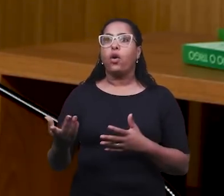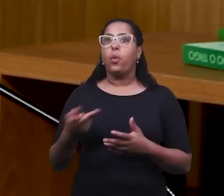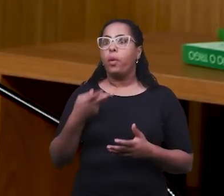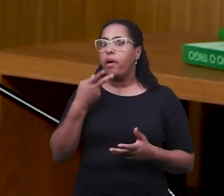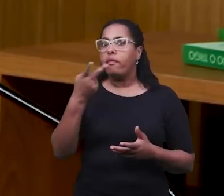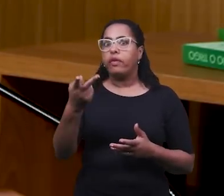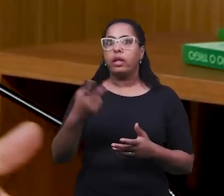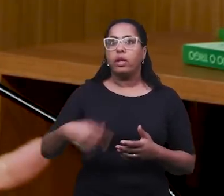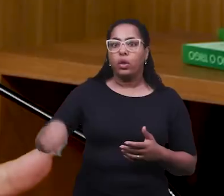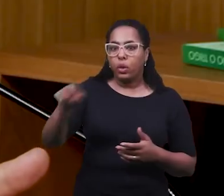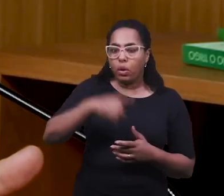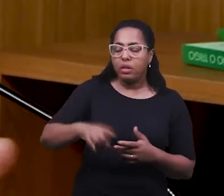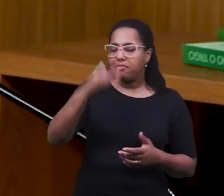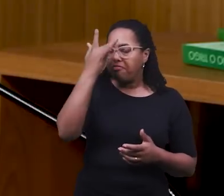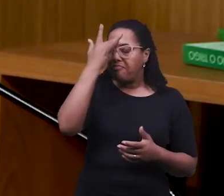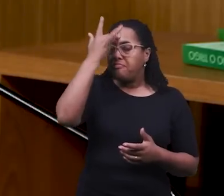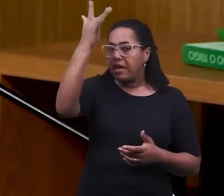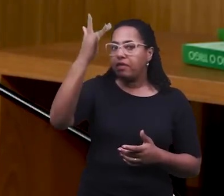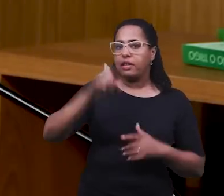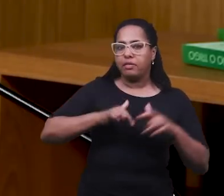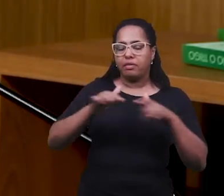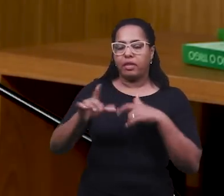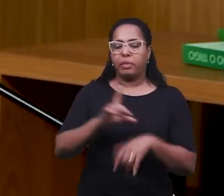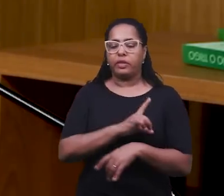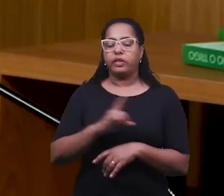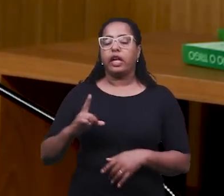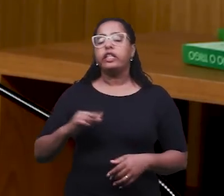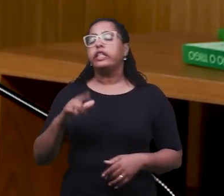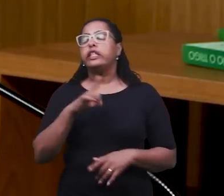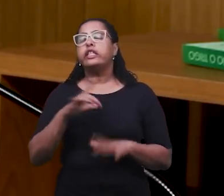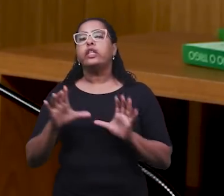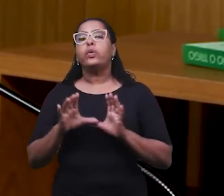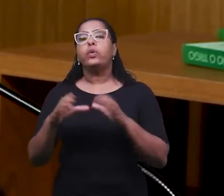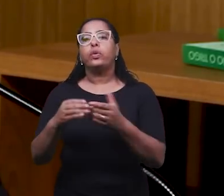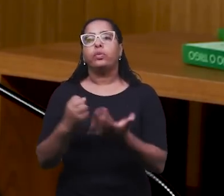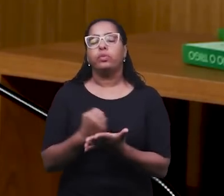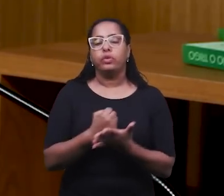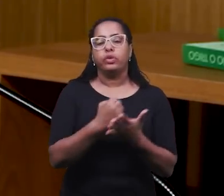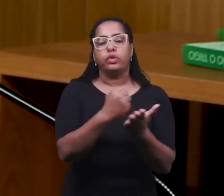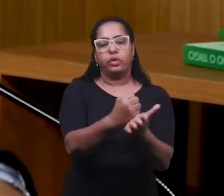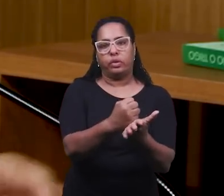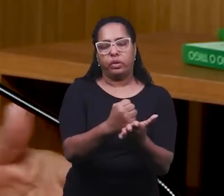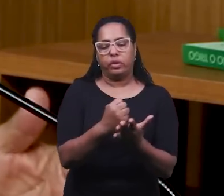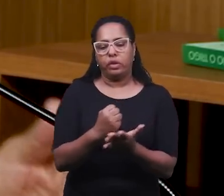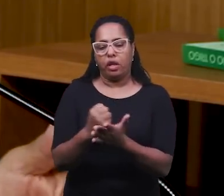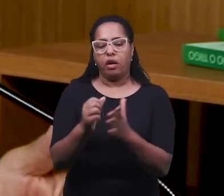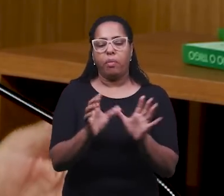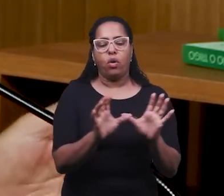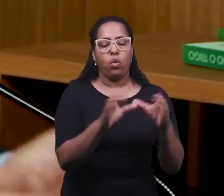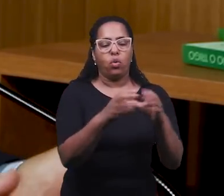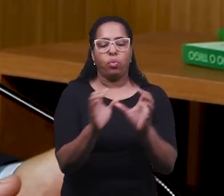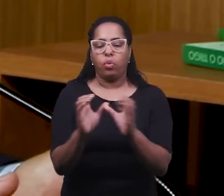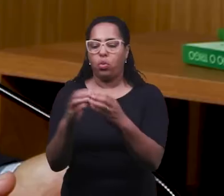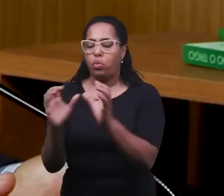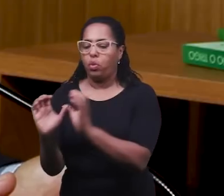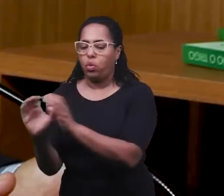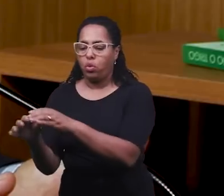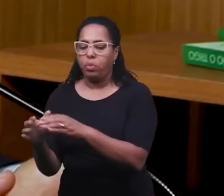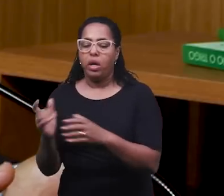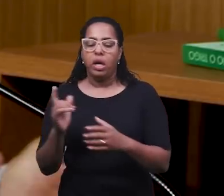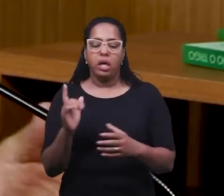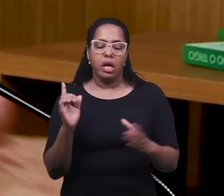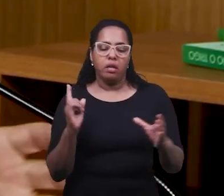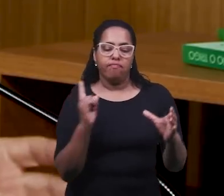colocação nossa, mas que facilita o trabalho do diácono, quando nós temos o grupo de assistência e dividimos a igreja em grupos e entregamos os grupos